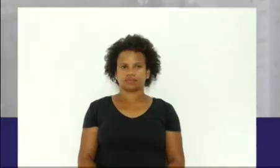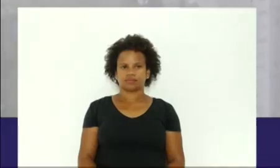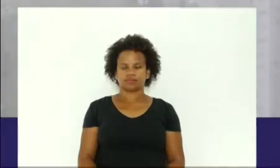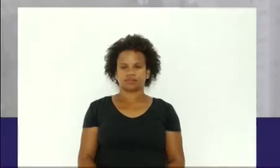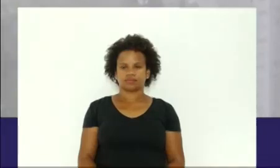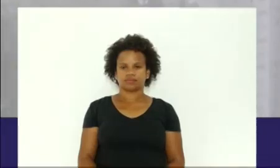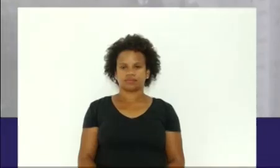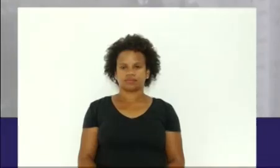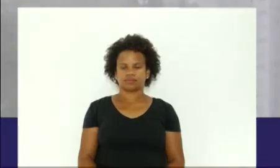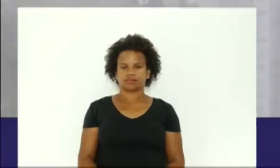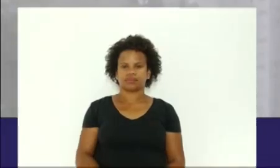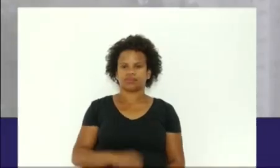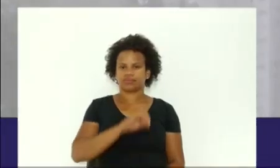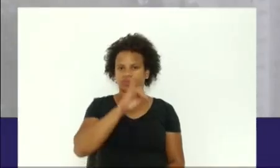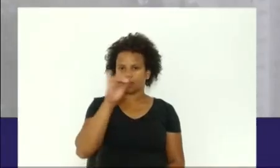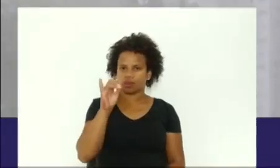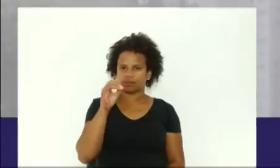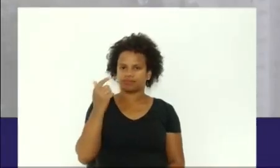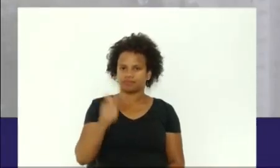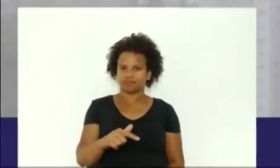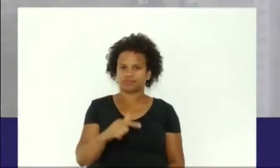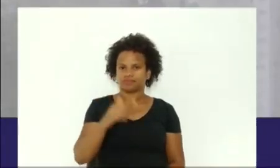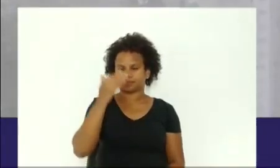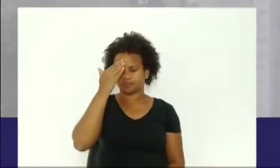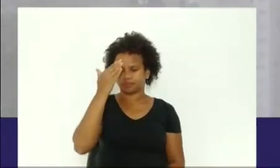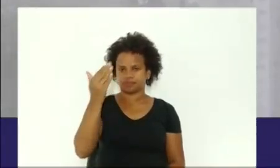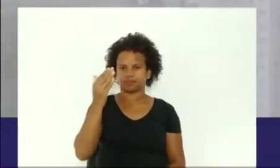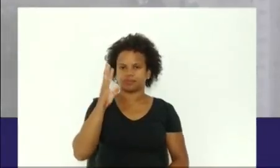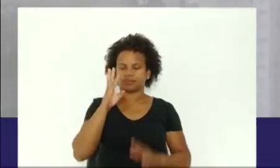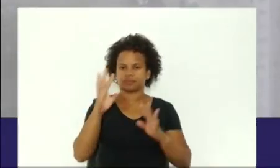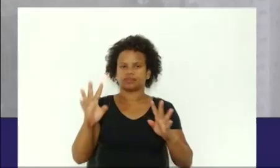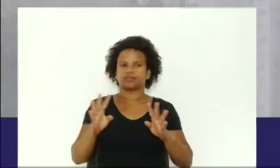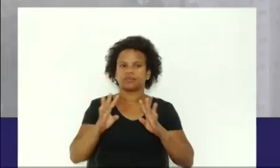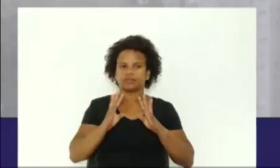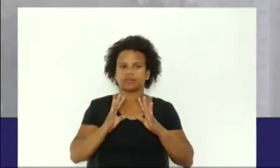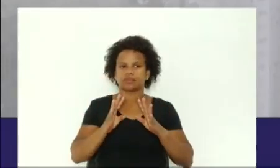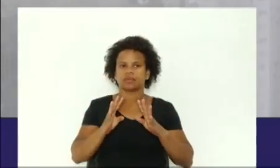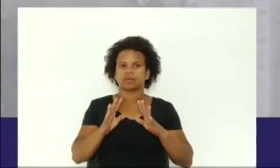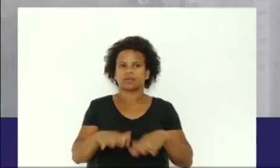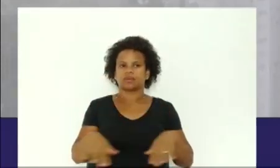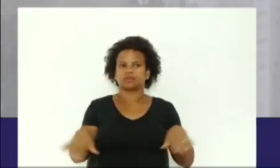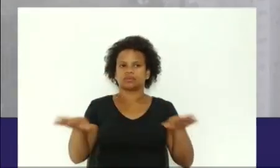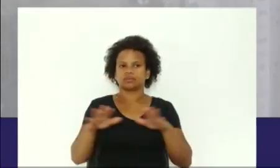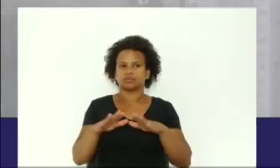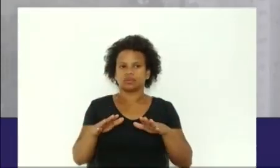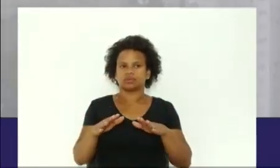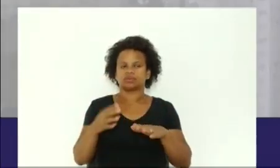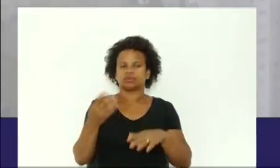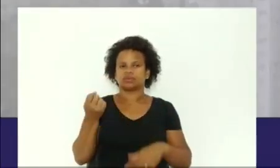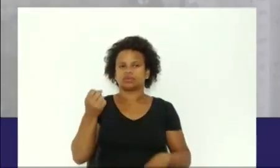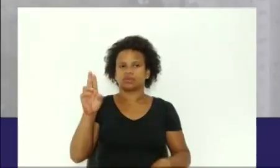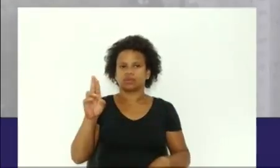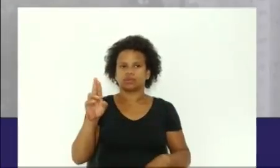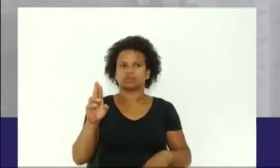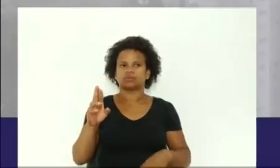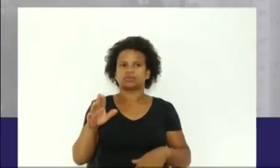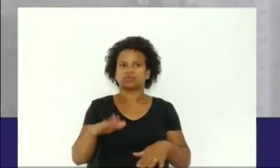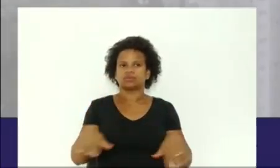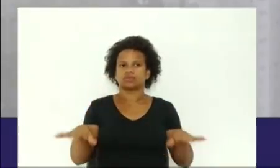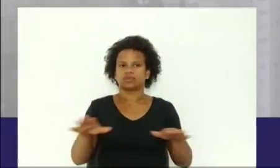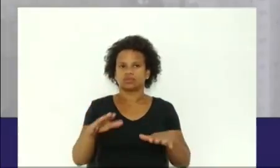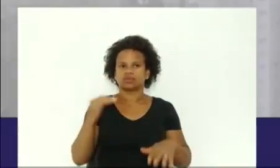Olá, mais uma vez, agradecemos a atenção de todos os senhores e senhoras. Mais um